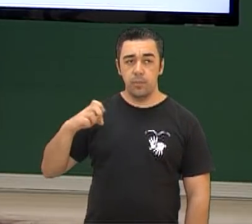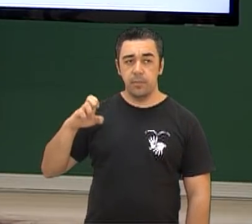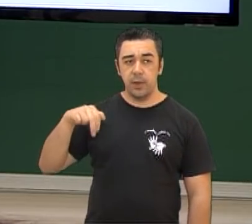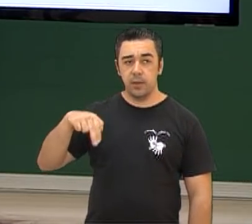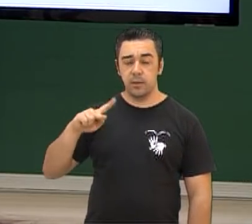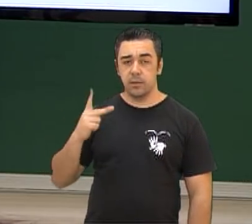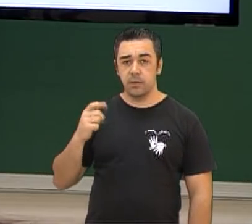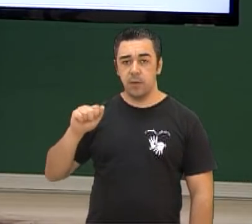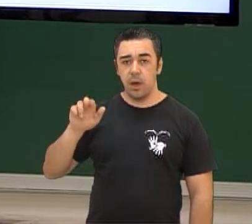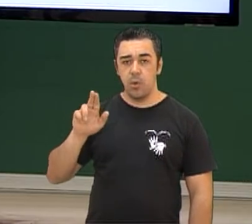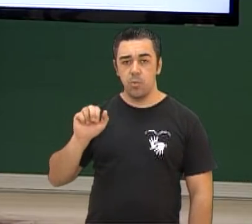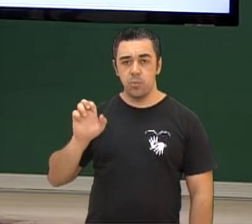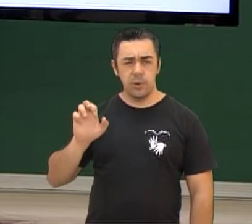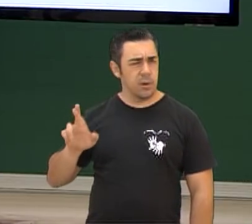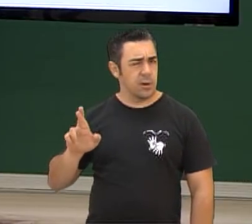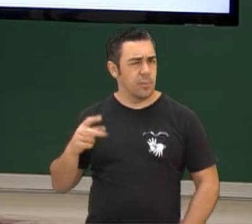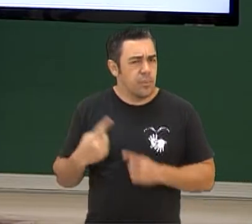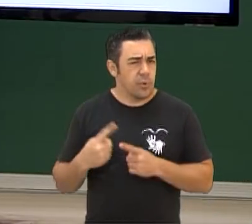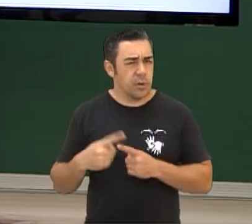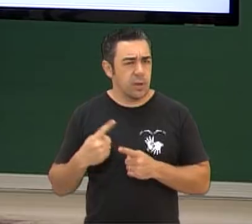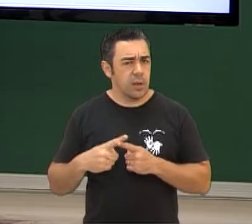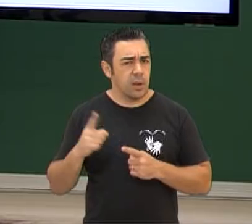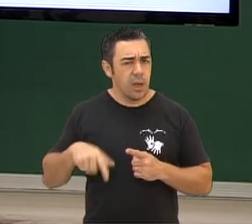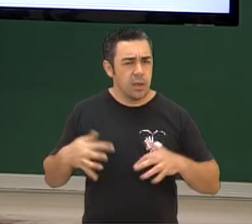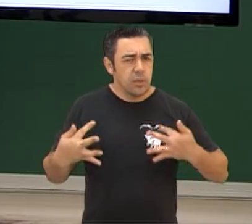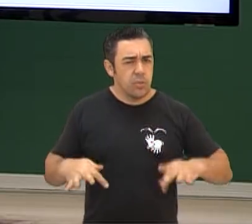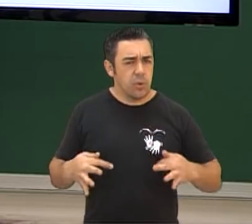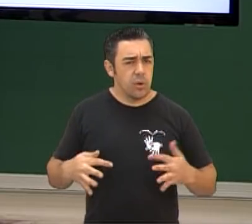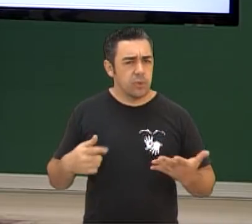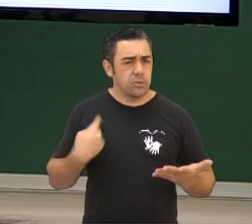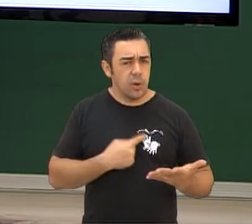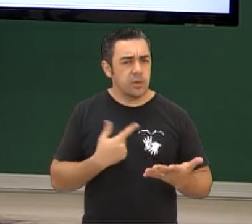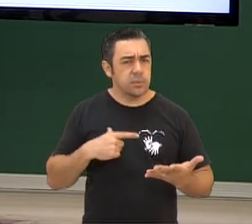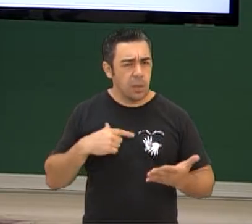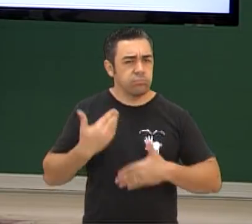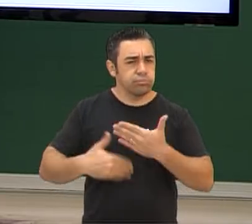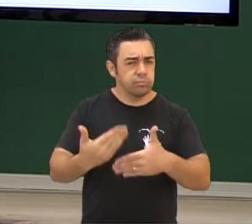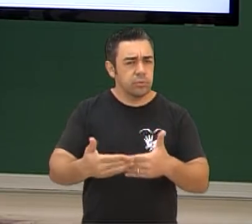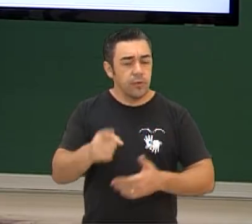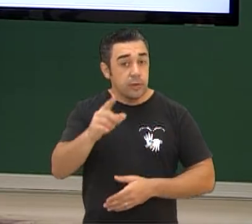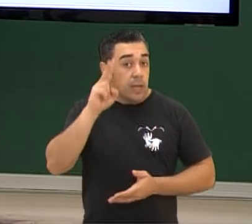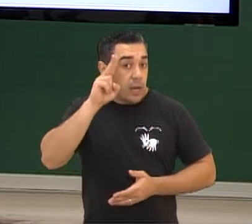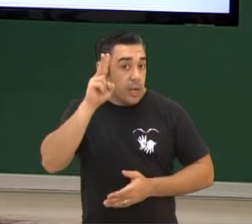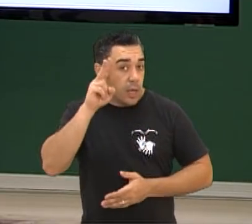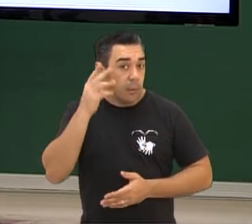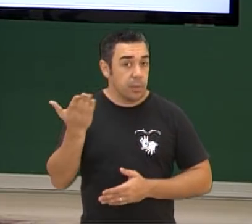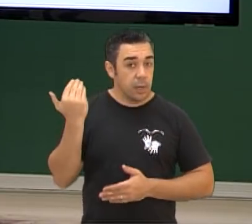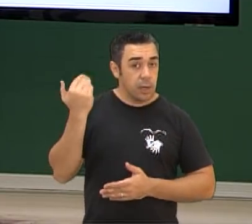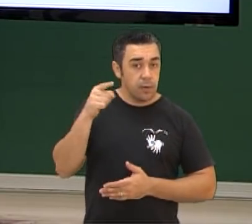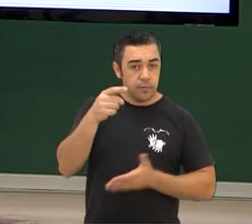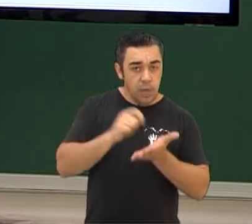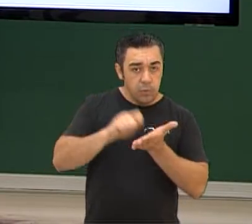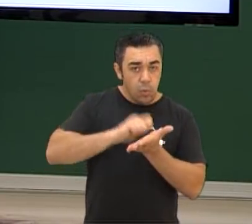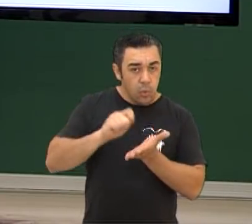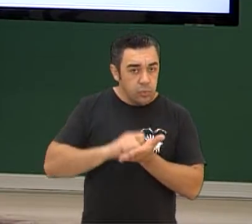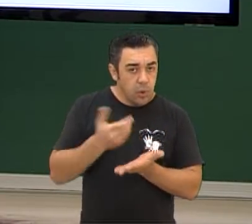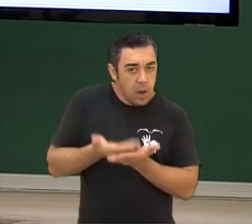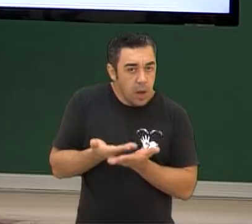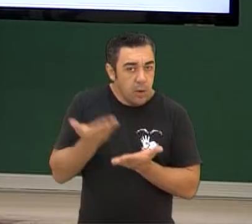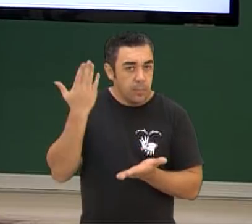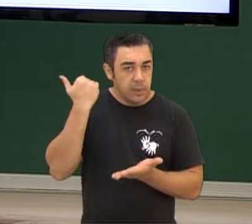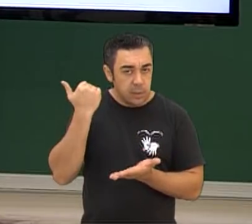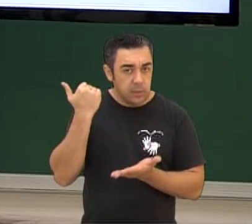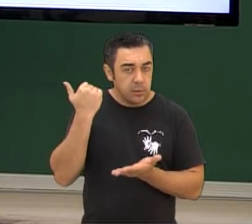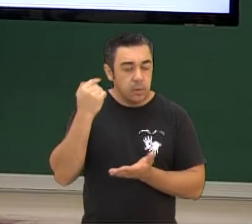a dor para Schopenhauer. Por que estamos fadados a esse sofrimento aí? Dá uma relembrada, uma retomada nas suas anotações, nas nossas aulas